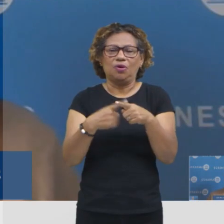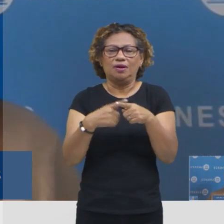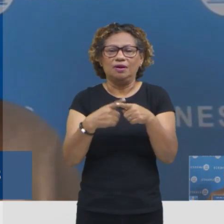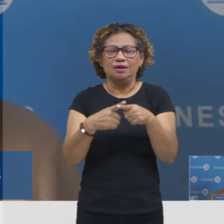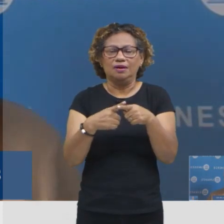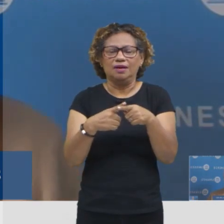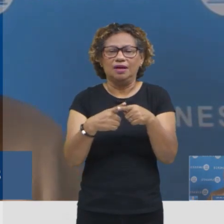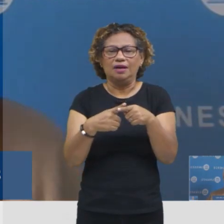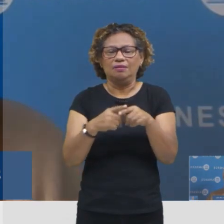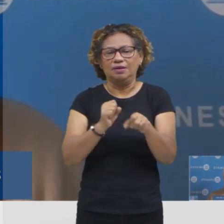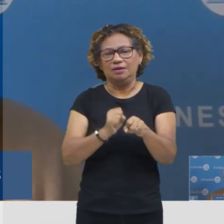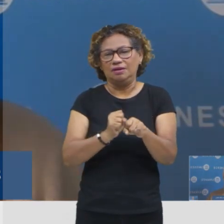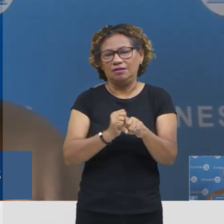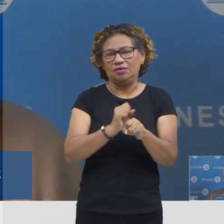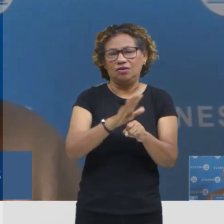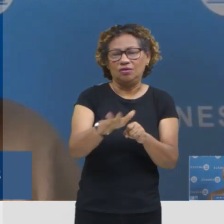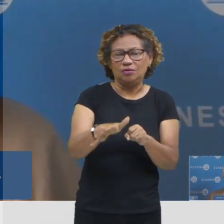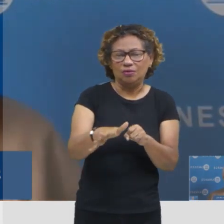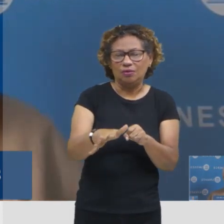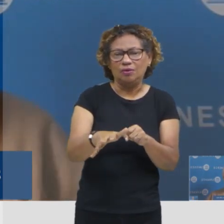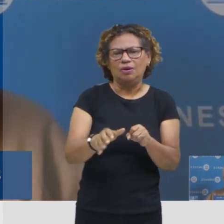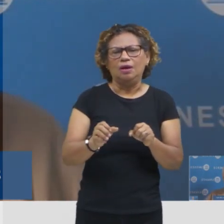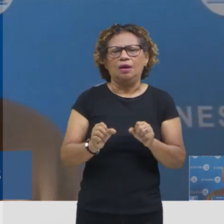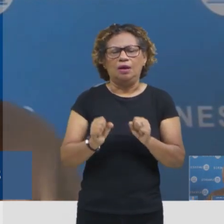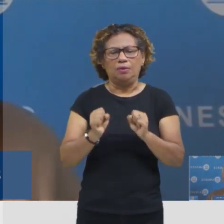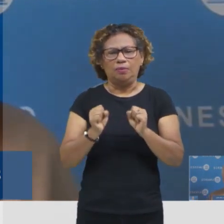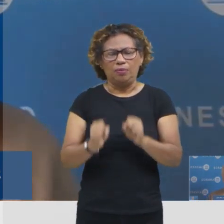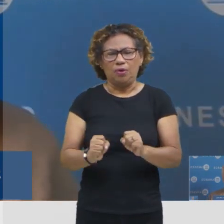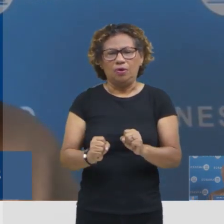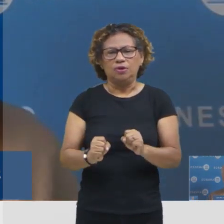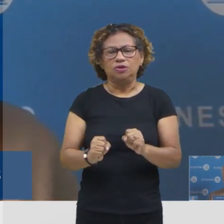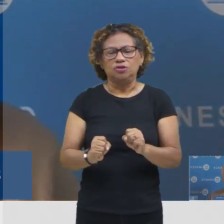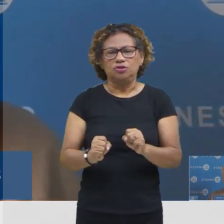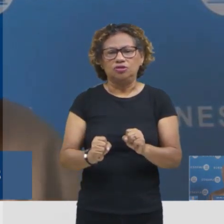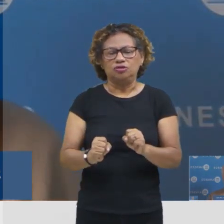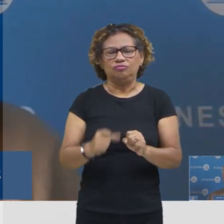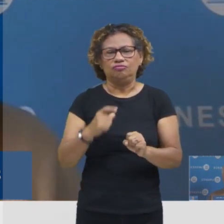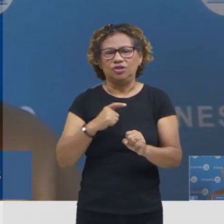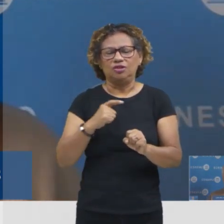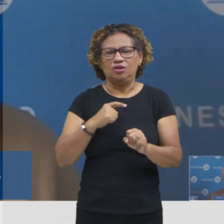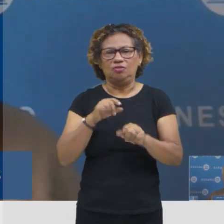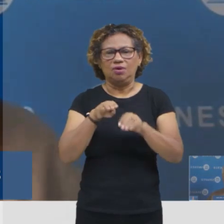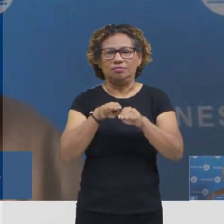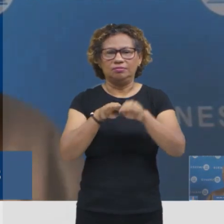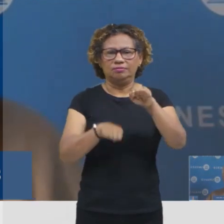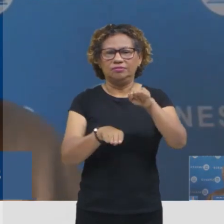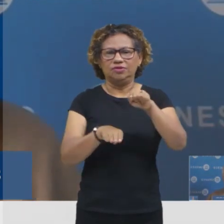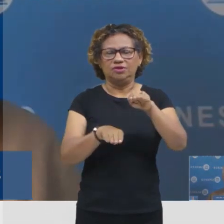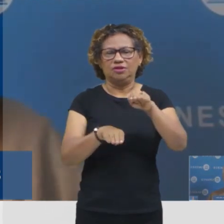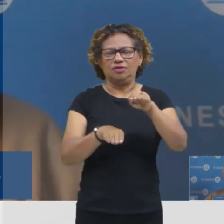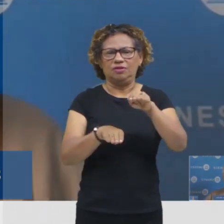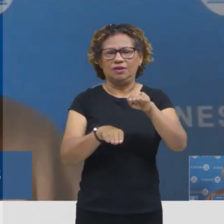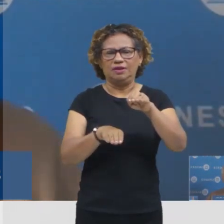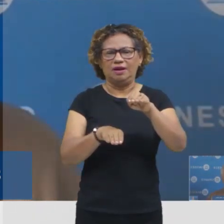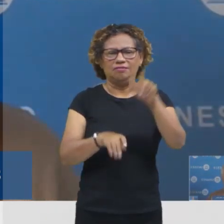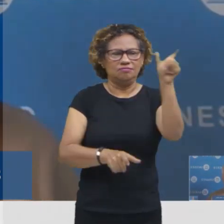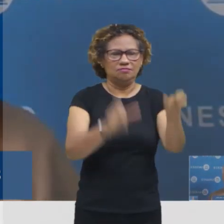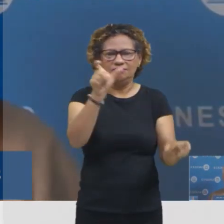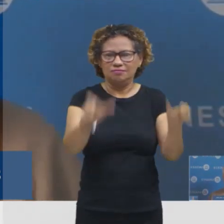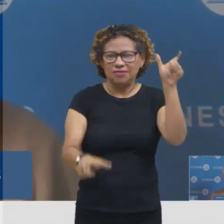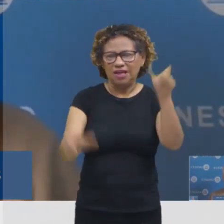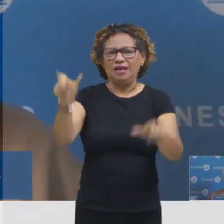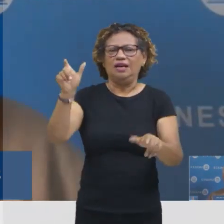deste coronavírus pode resultar num aumento das desigualdades nos diversos planos, da pobreza,